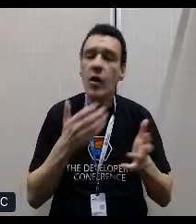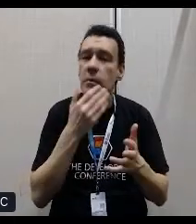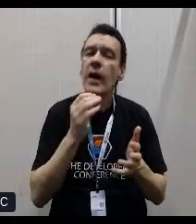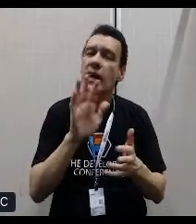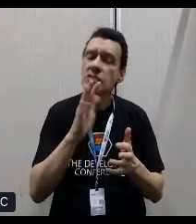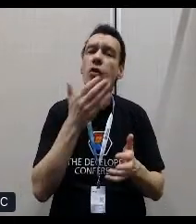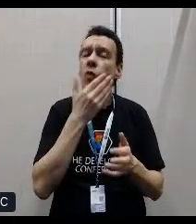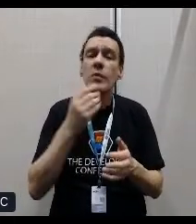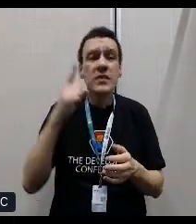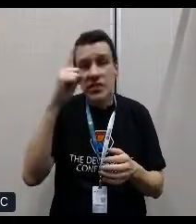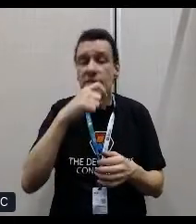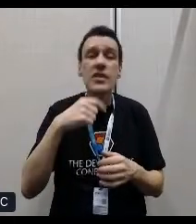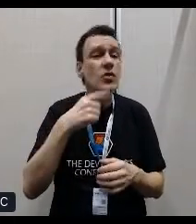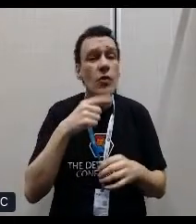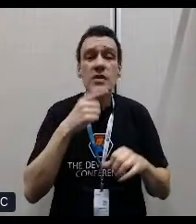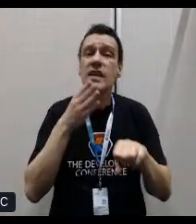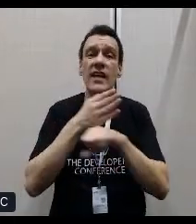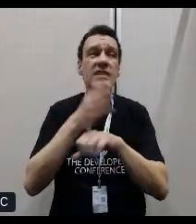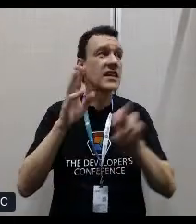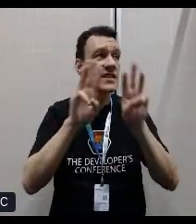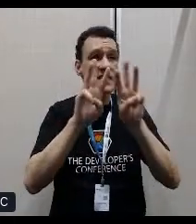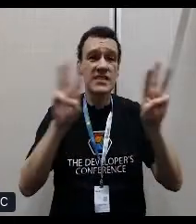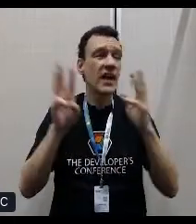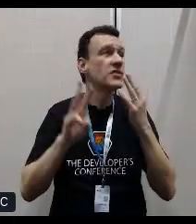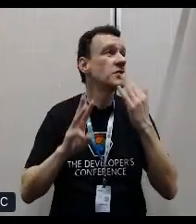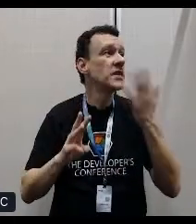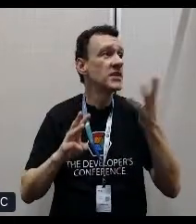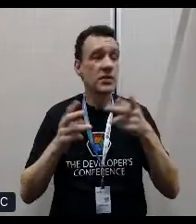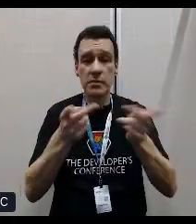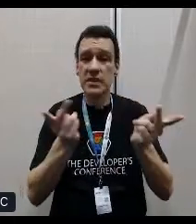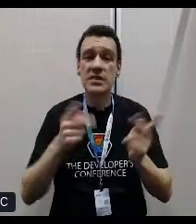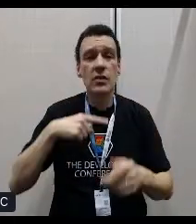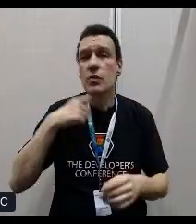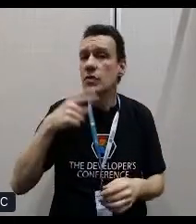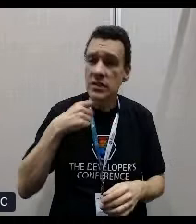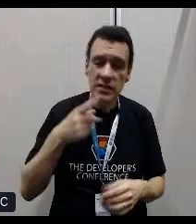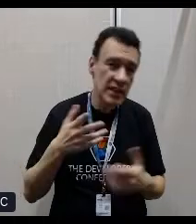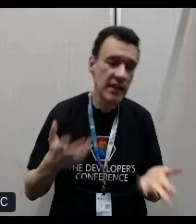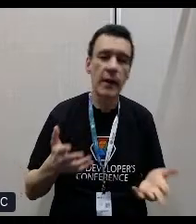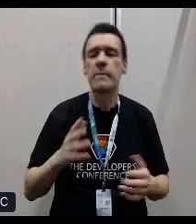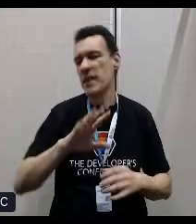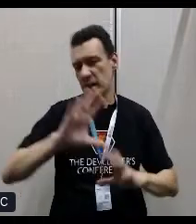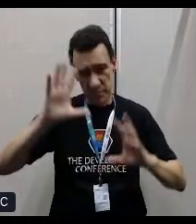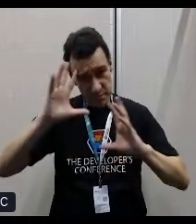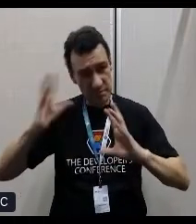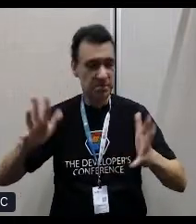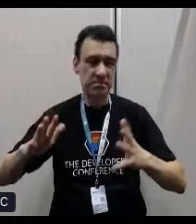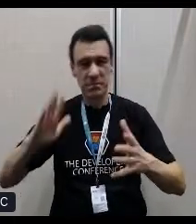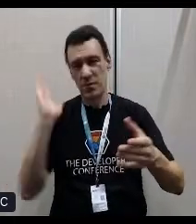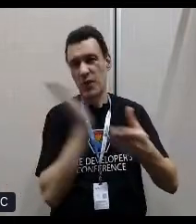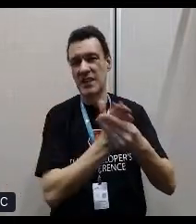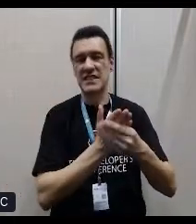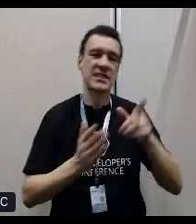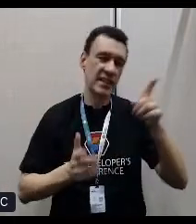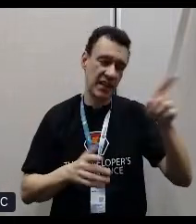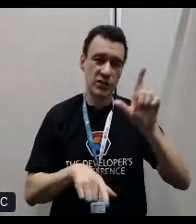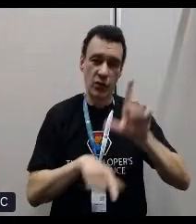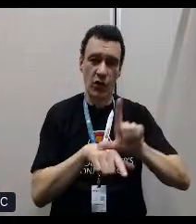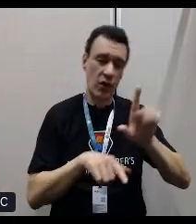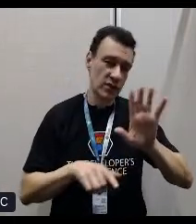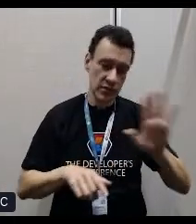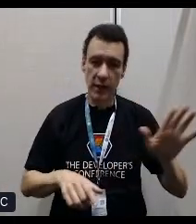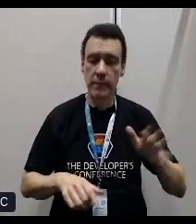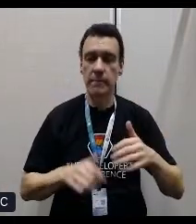pizza, ele não conseguia pedir a pizza. Daí ele entrou com um processo contra a Domino's Pizza. O site da Apple